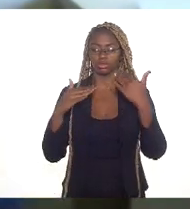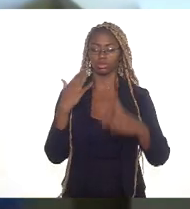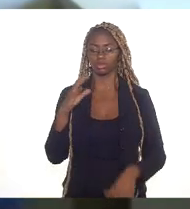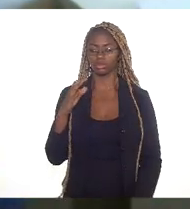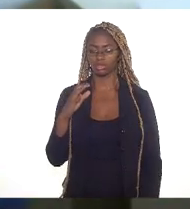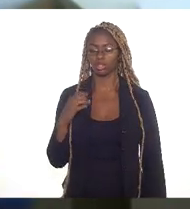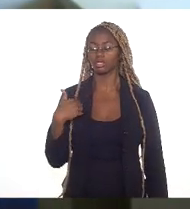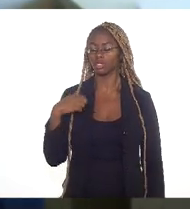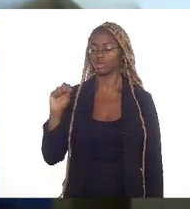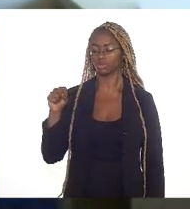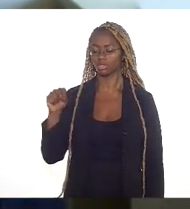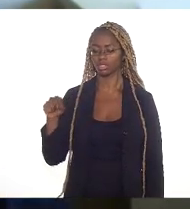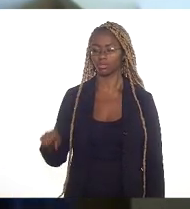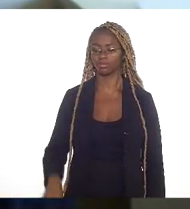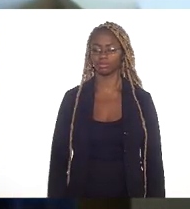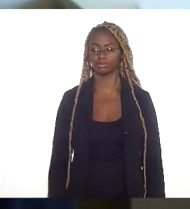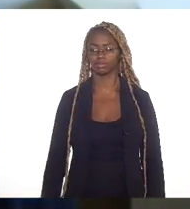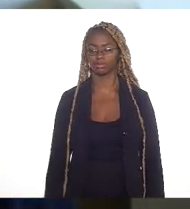voto sim.